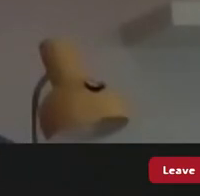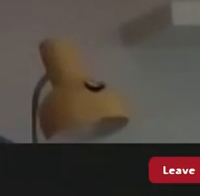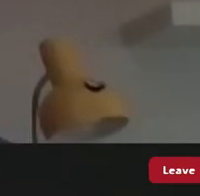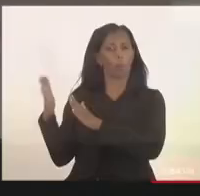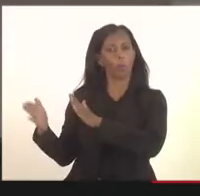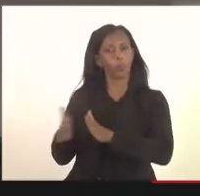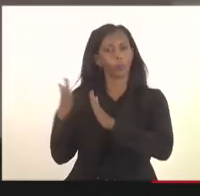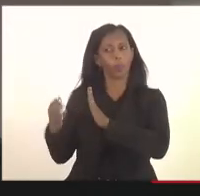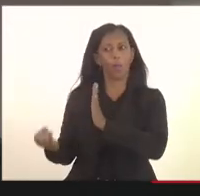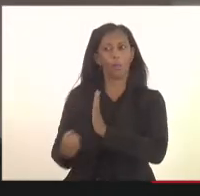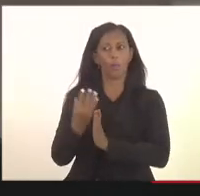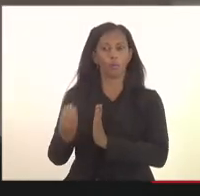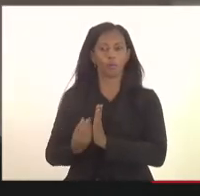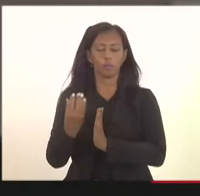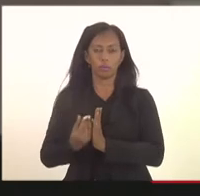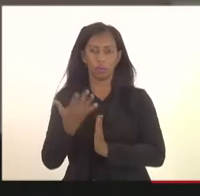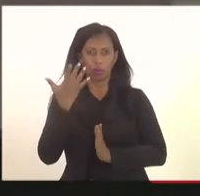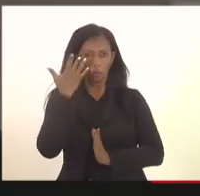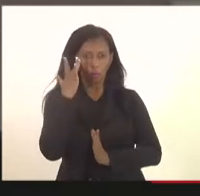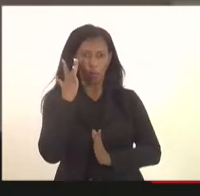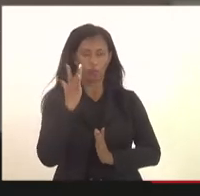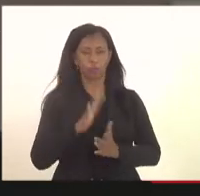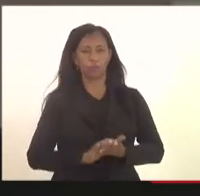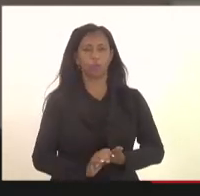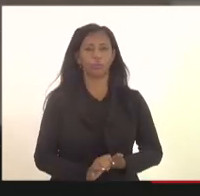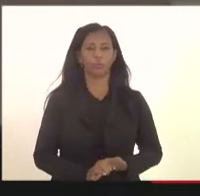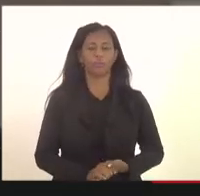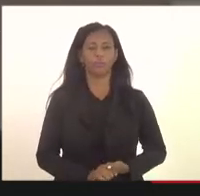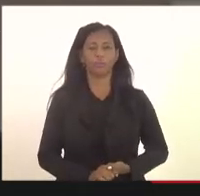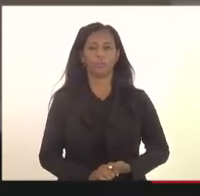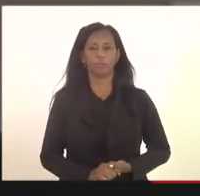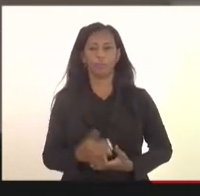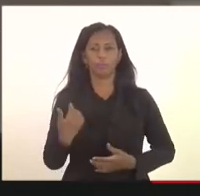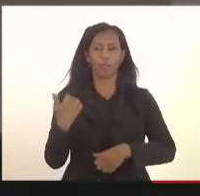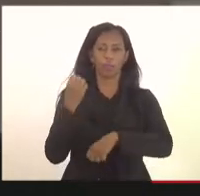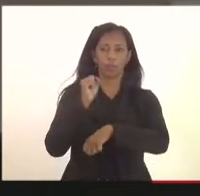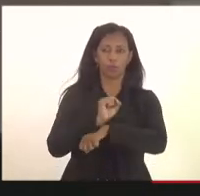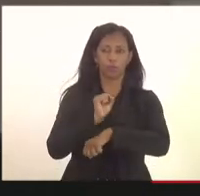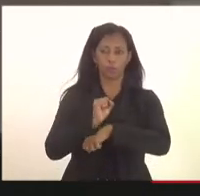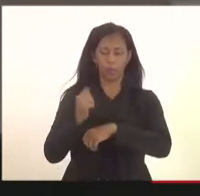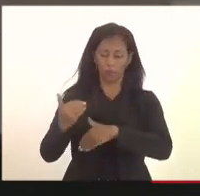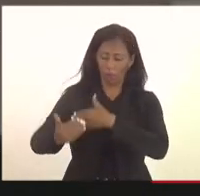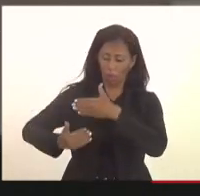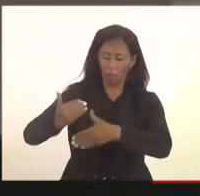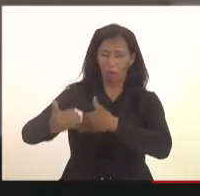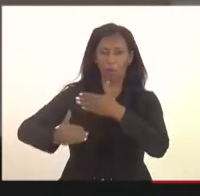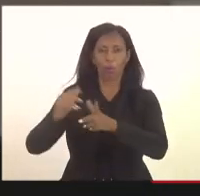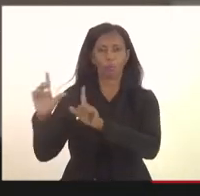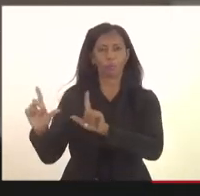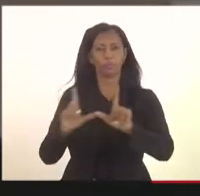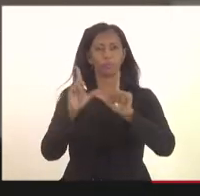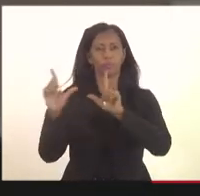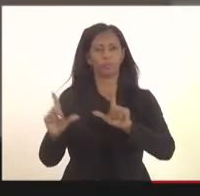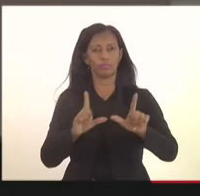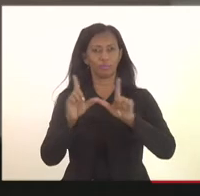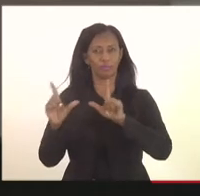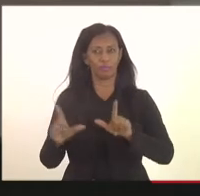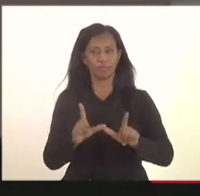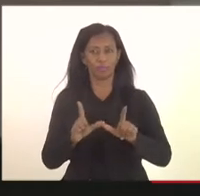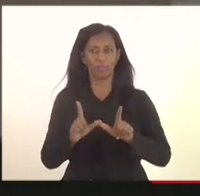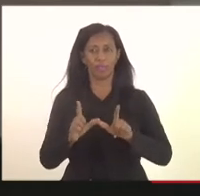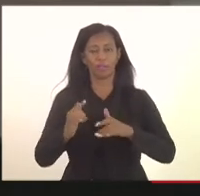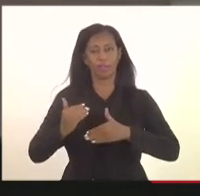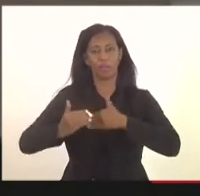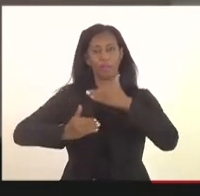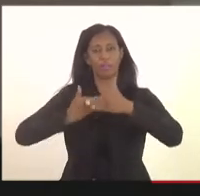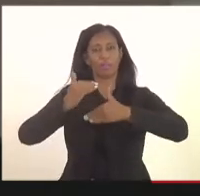gente entende isso e achou que era. E eu espero que ao longo da apresentação fique claro que a nossa posição é estar aqui no Rio de Janeiro e